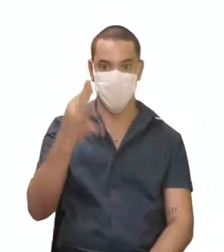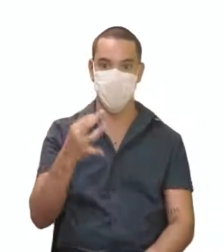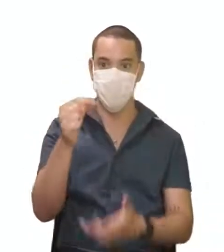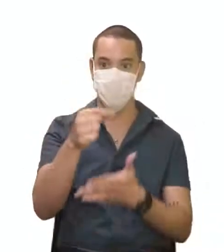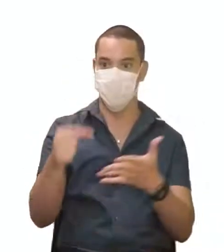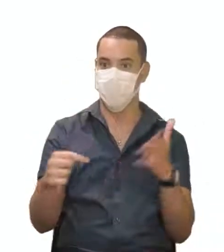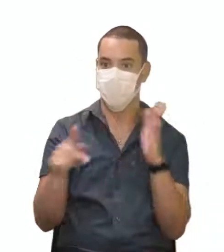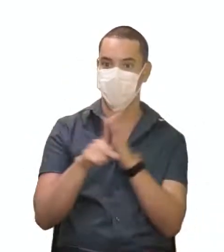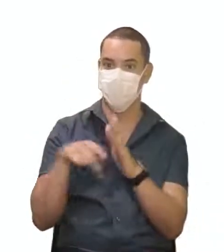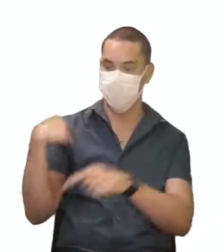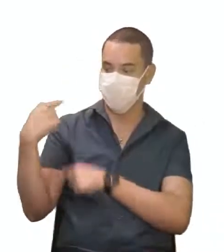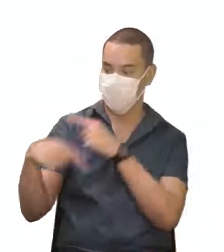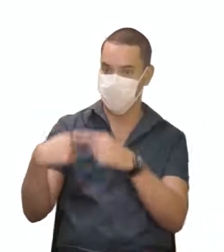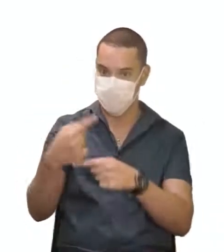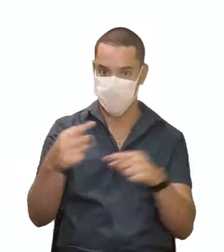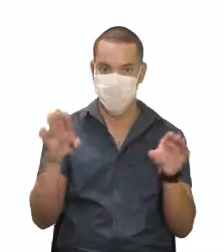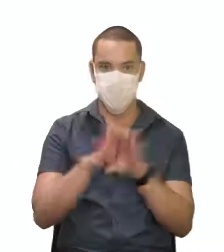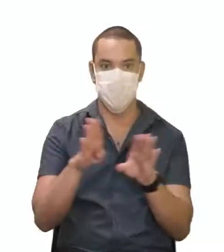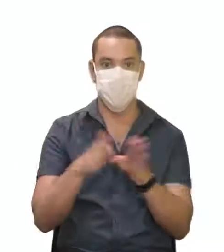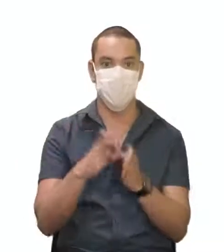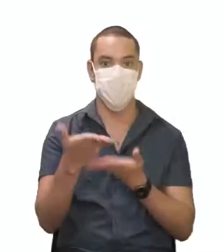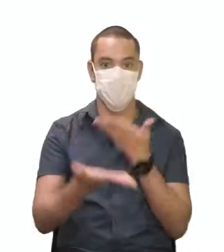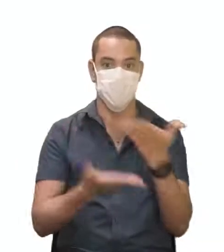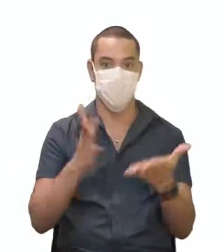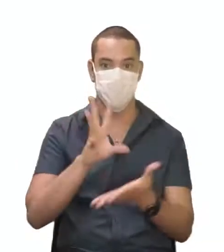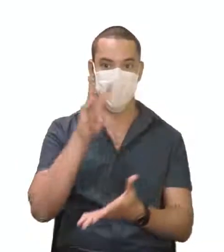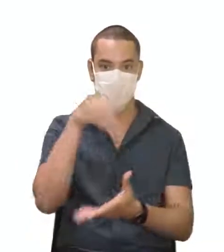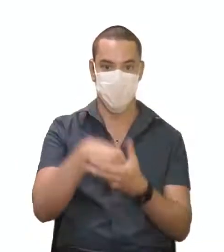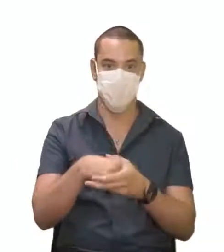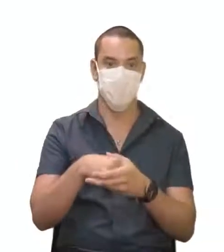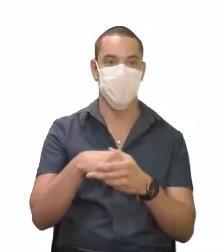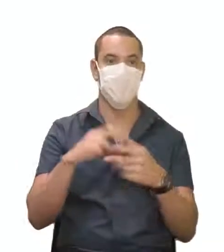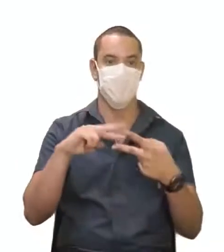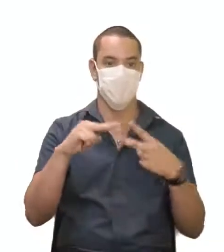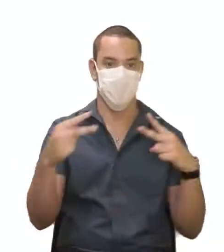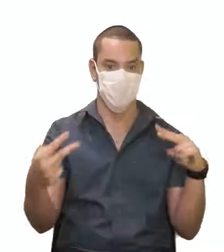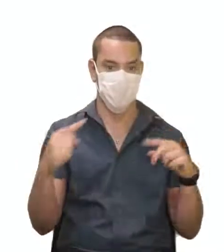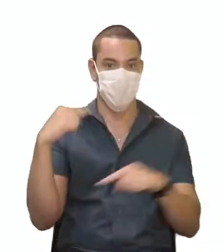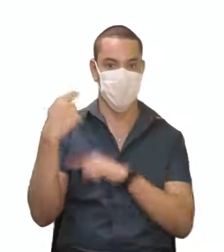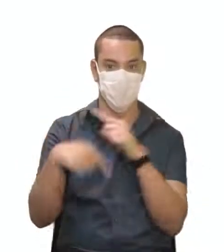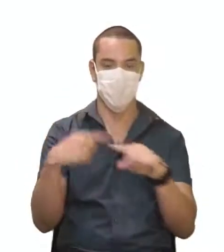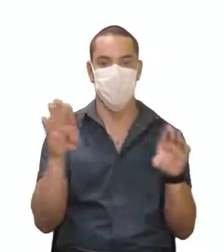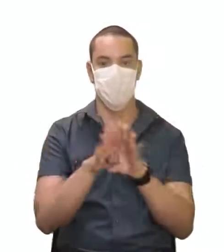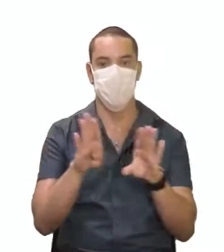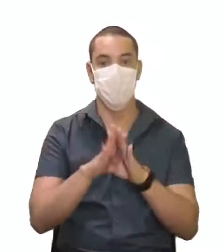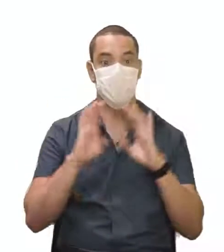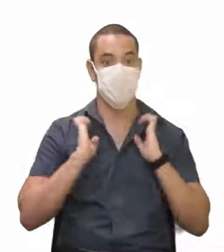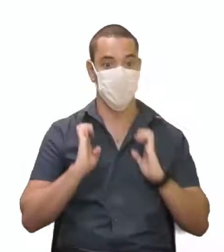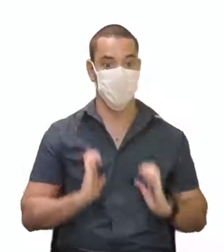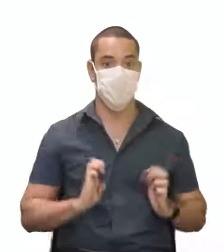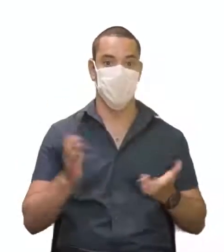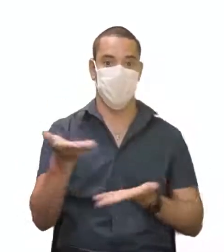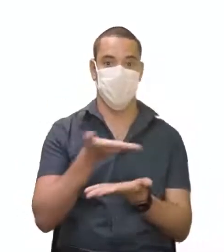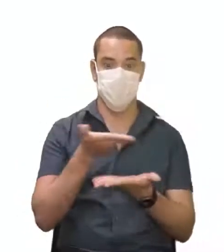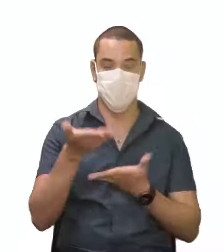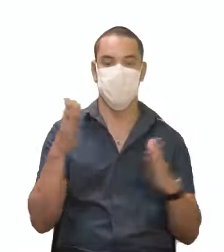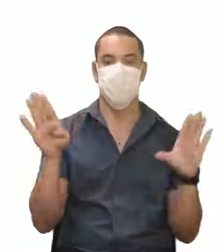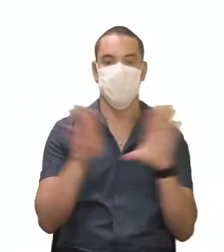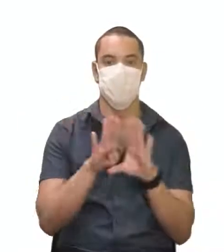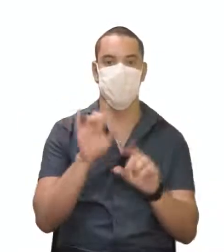componentes hereditários, as suas aplicações na engenharia genética e as questões éticas envolvidas, além